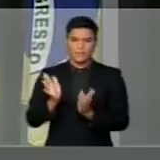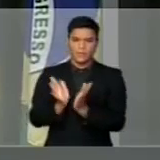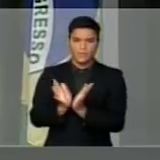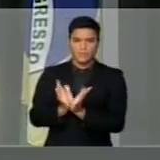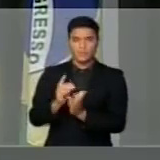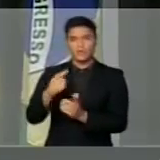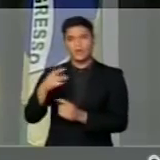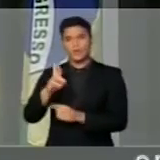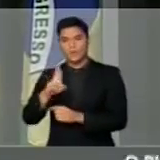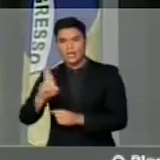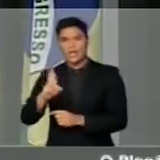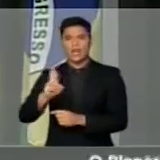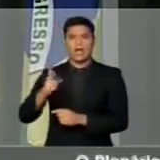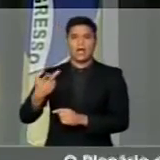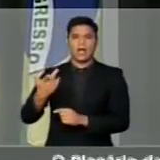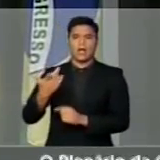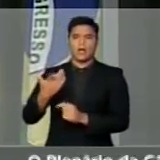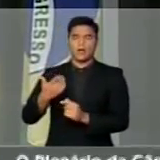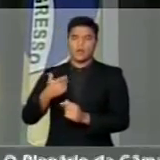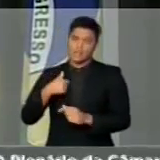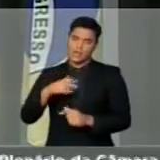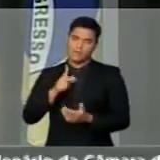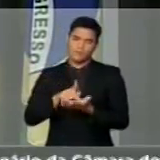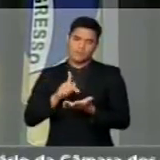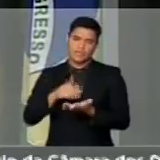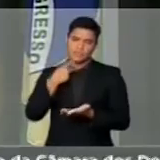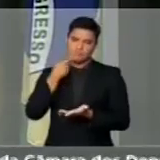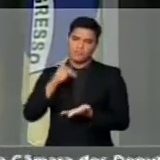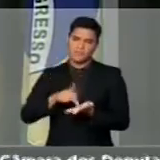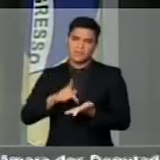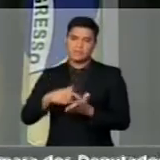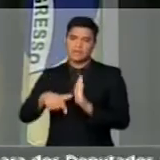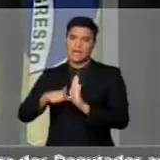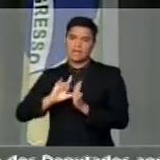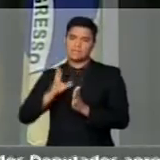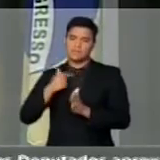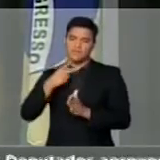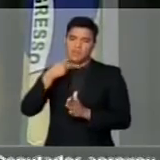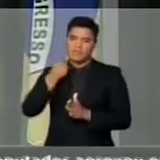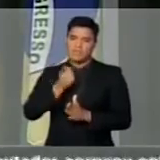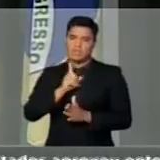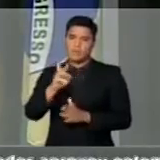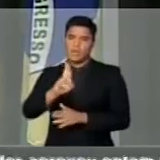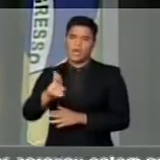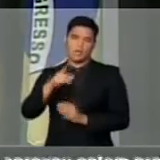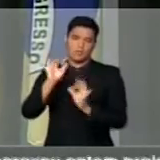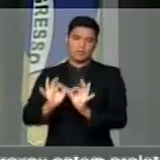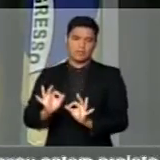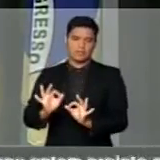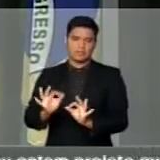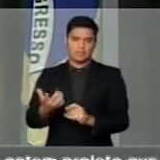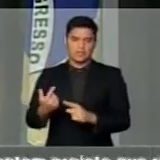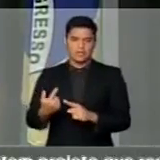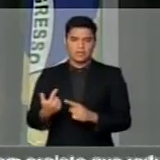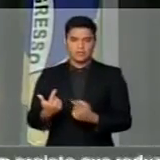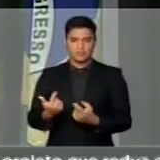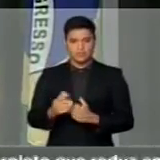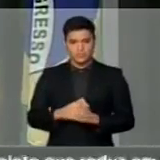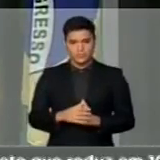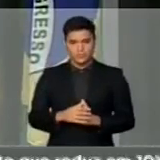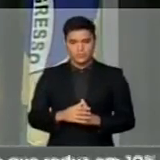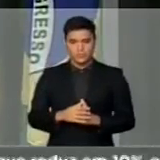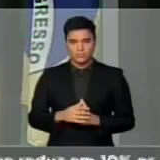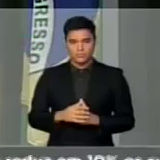muito duro. Não vai dar certo, não tem como dar certo, não tem quadros. Tem militantes, mas não tem